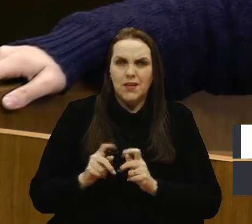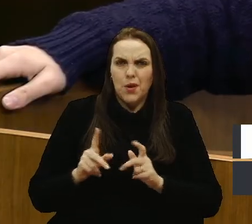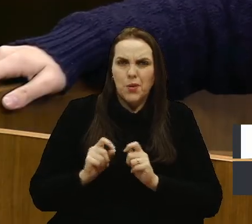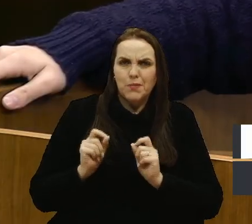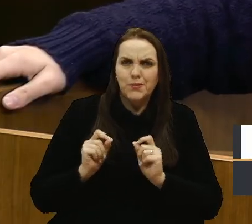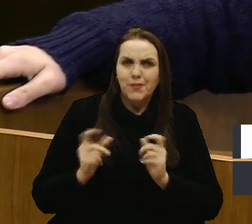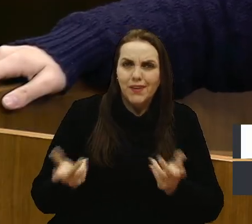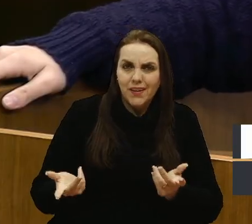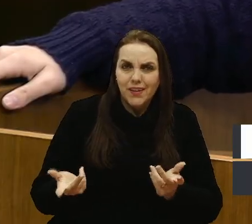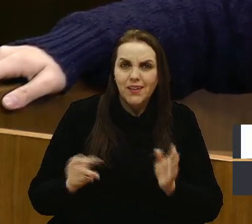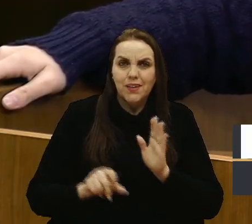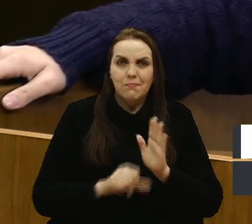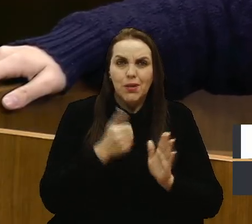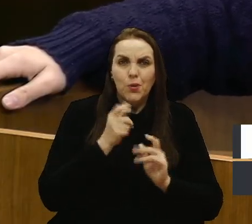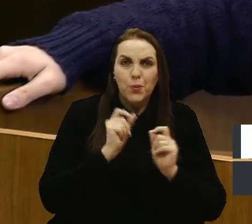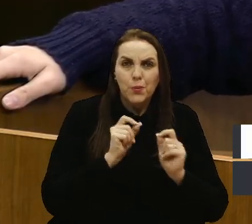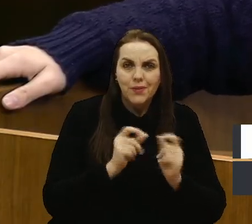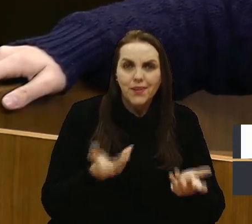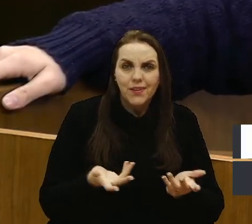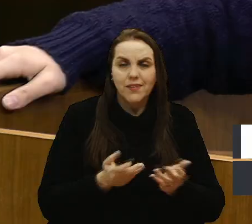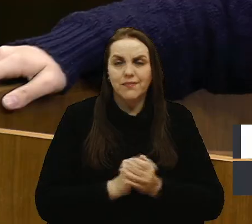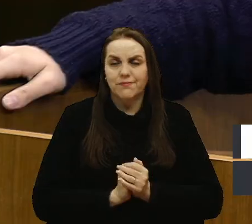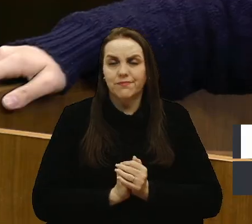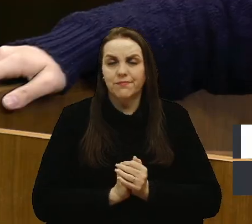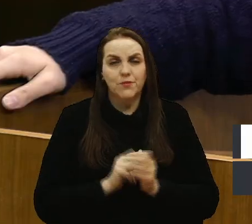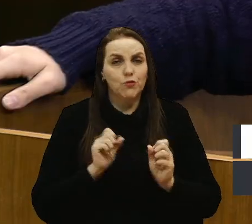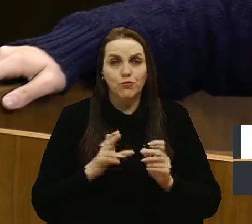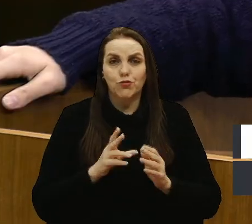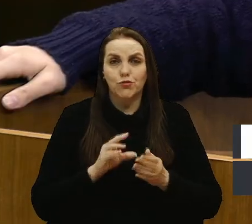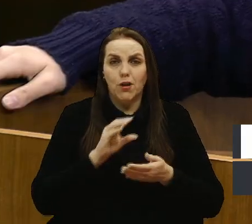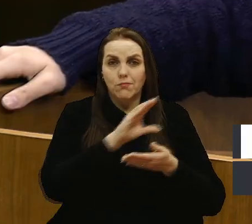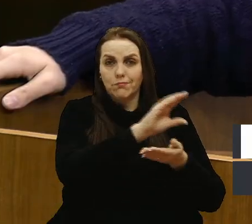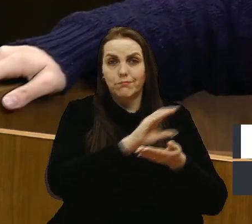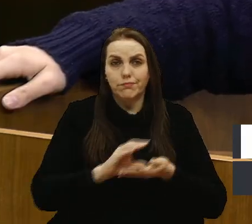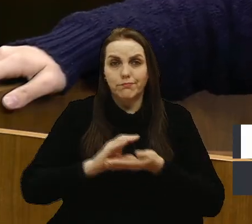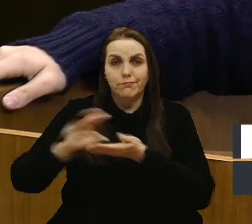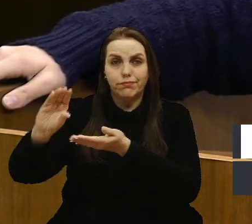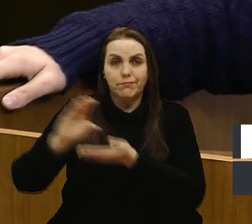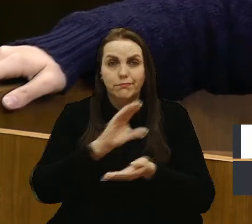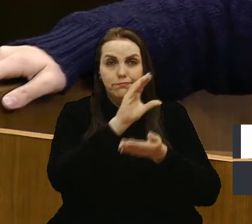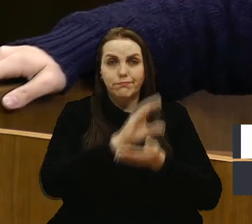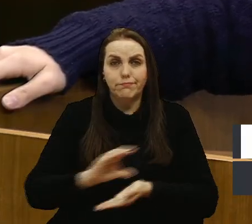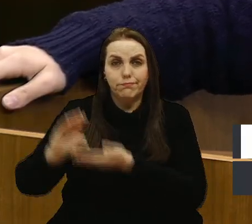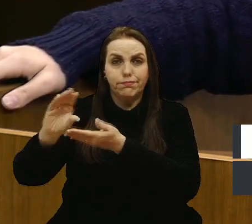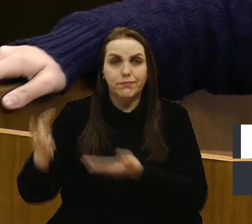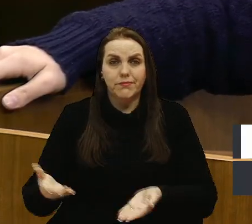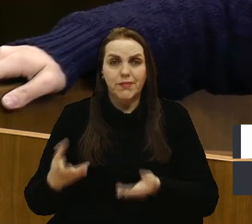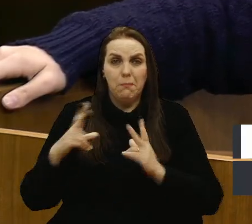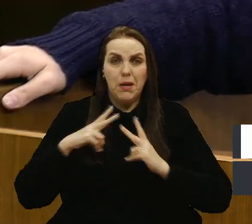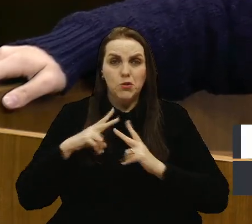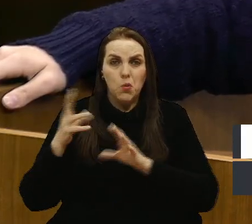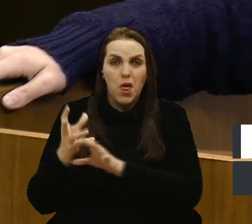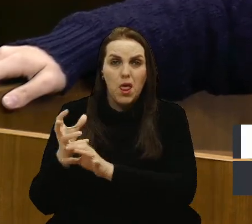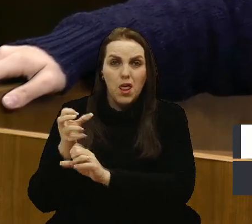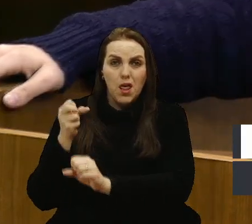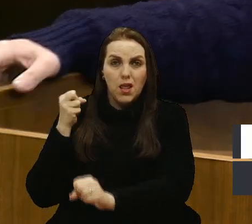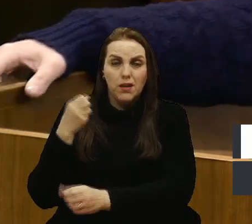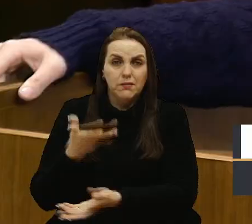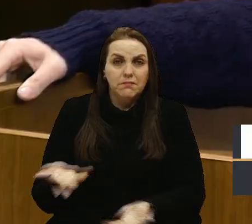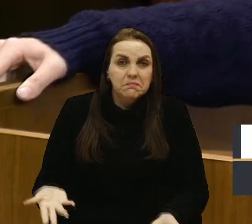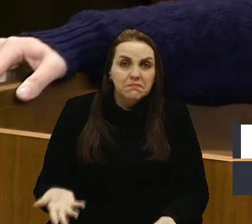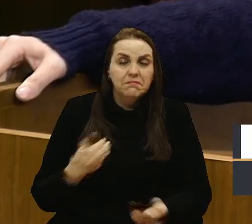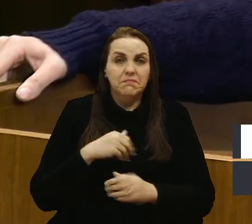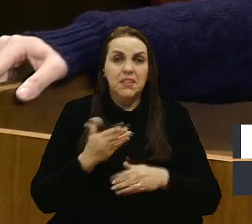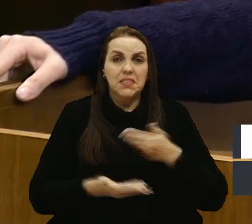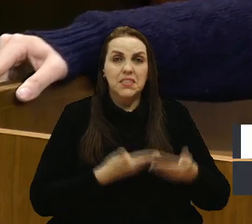economizou, melhorou alguma coisa, ou a gente só repassou para a iniciativa privada, essa empresa está ganhando dinheiro às nossas custas e o